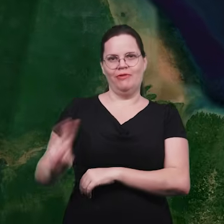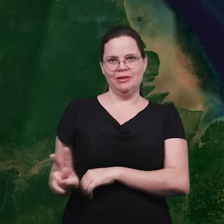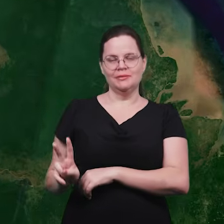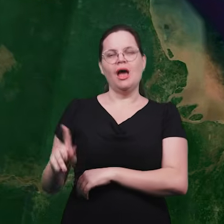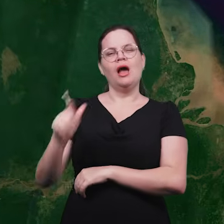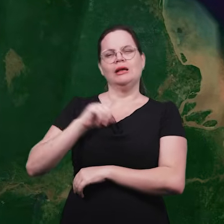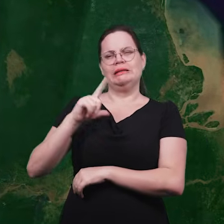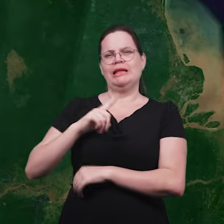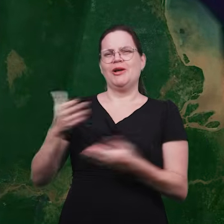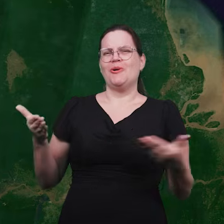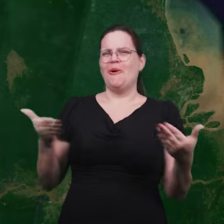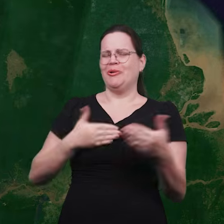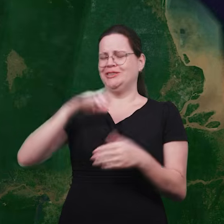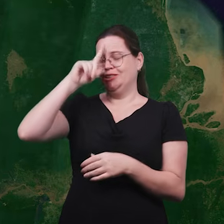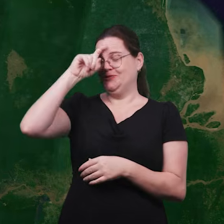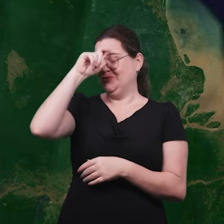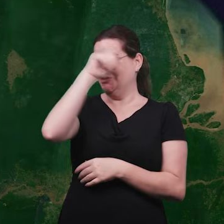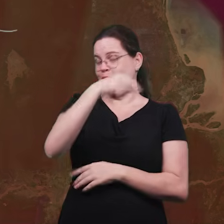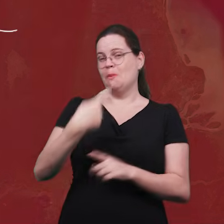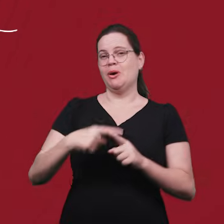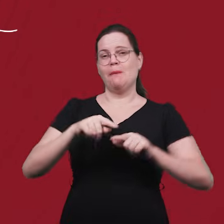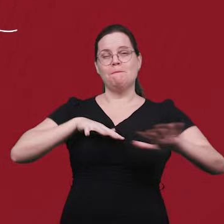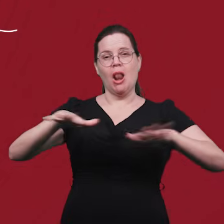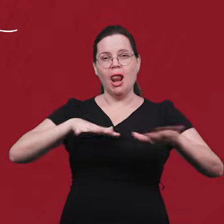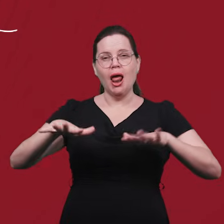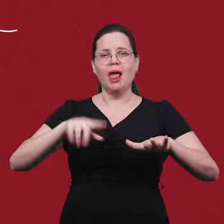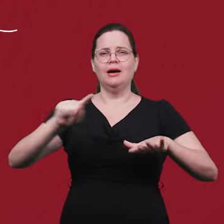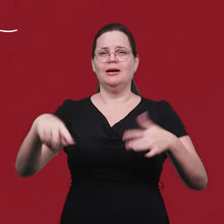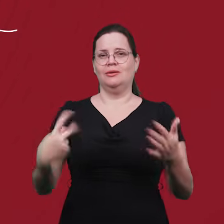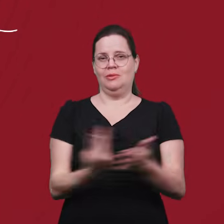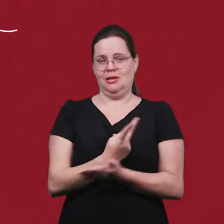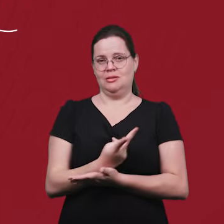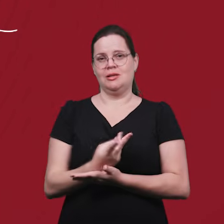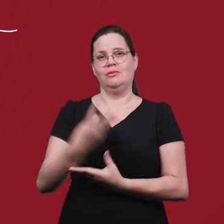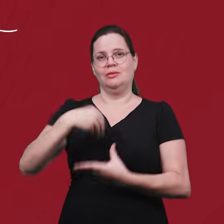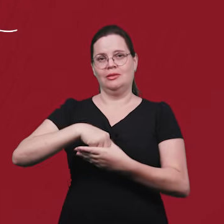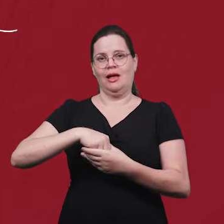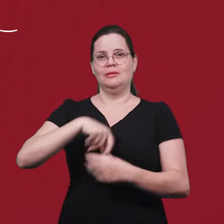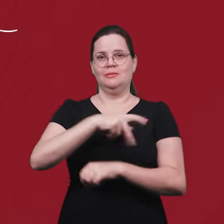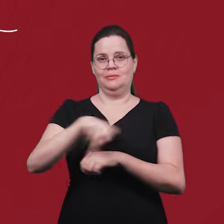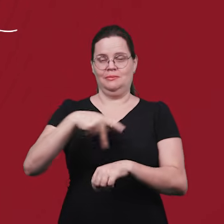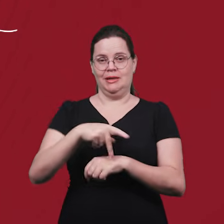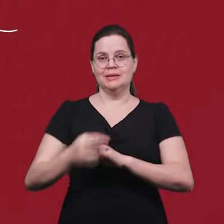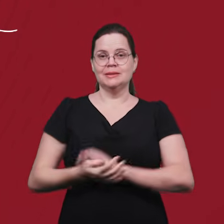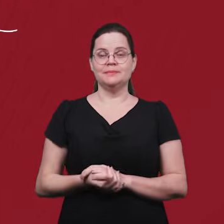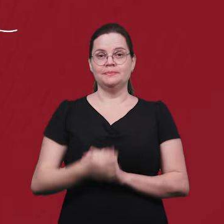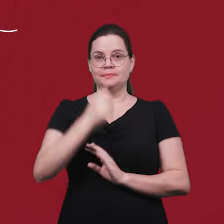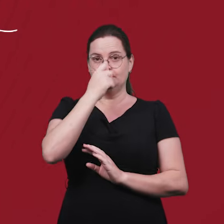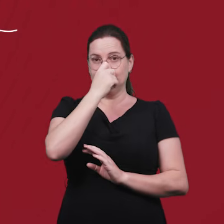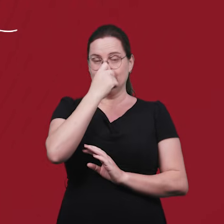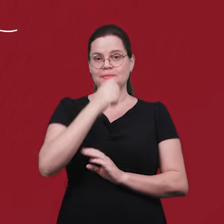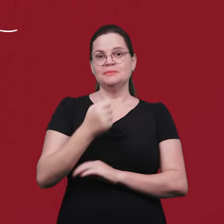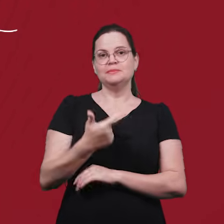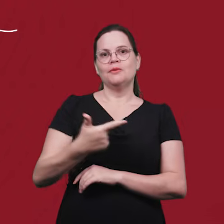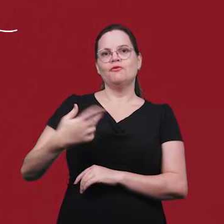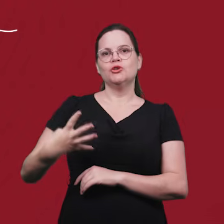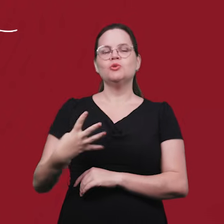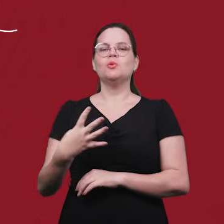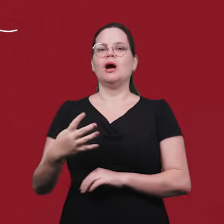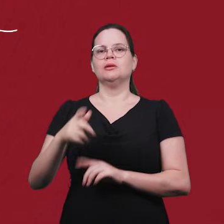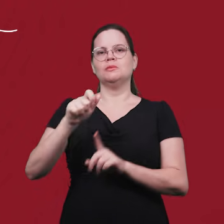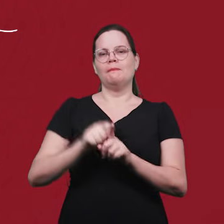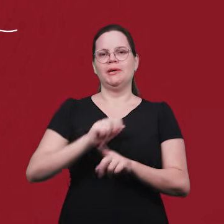uma das maiores tragédias natural de sua história recente. No último dia 24 de junho, o país